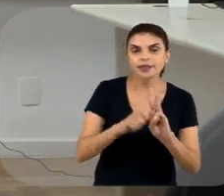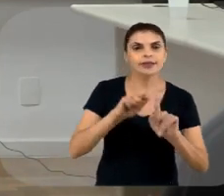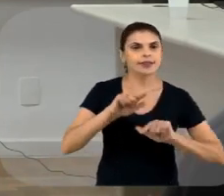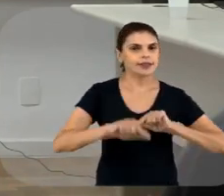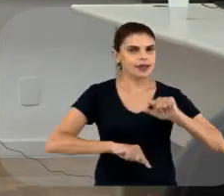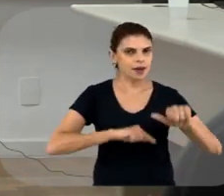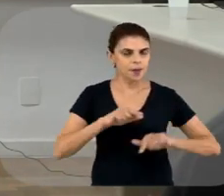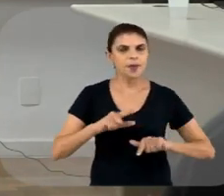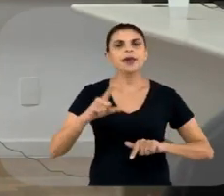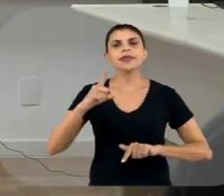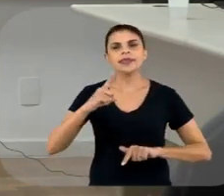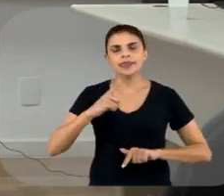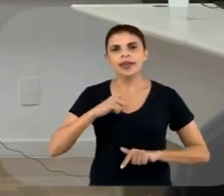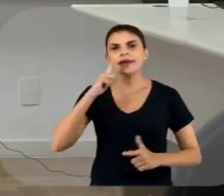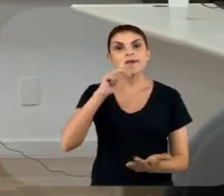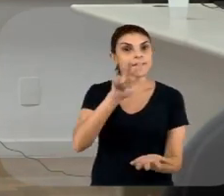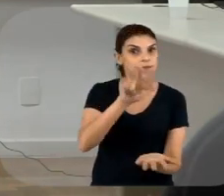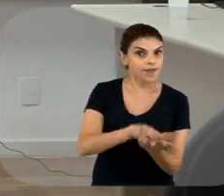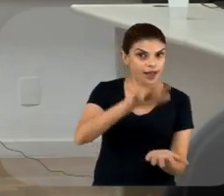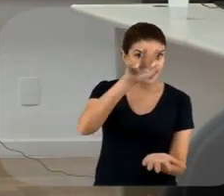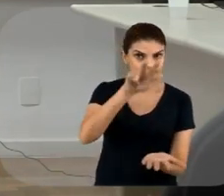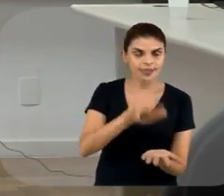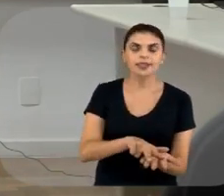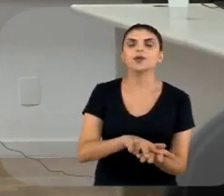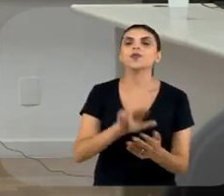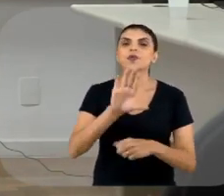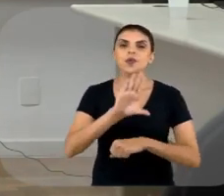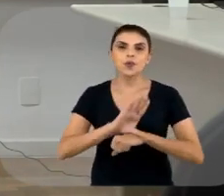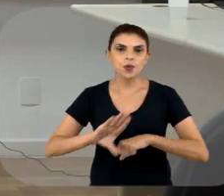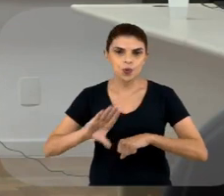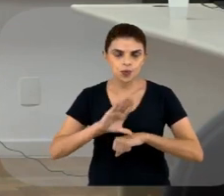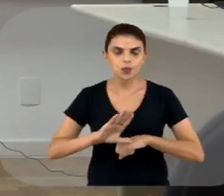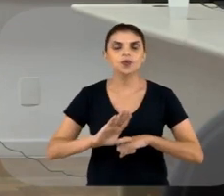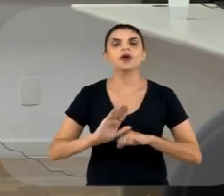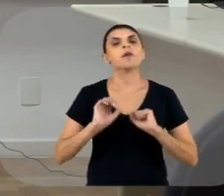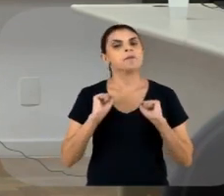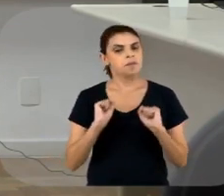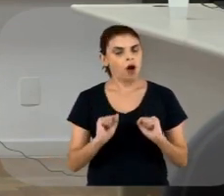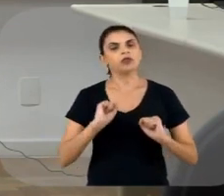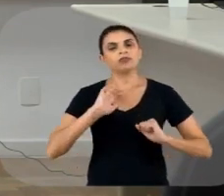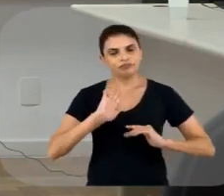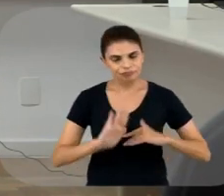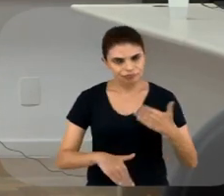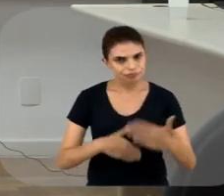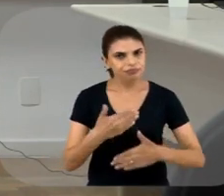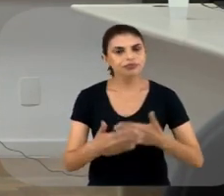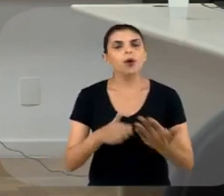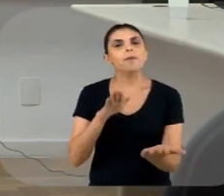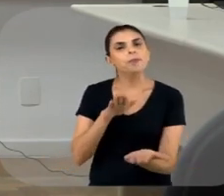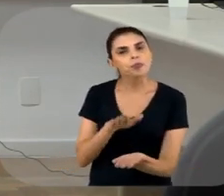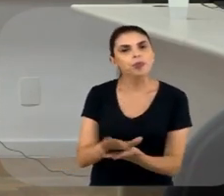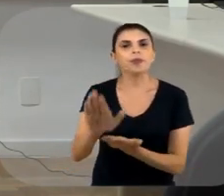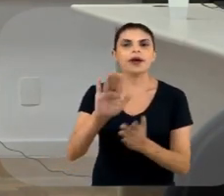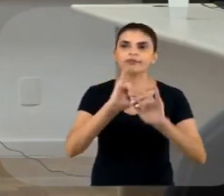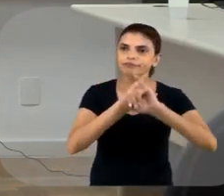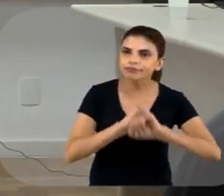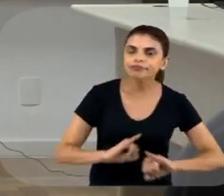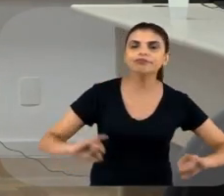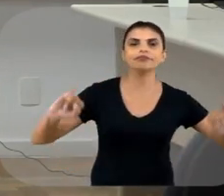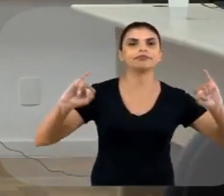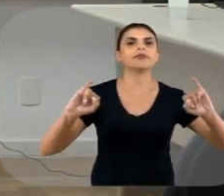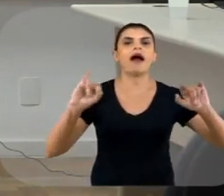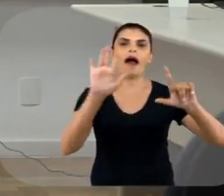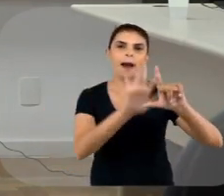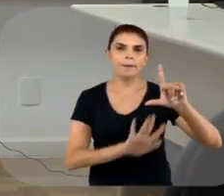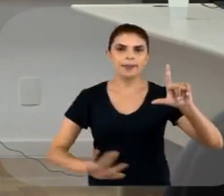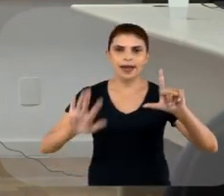trabalho, a gente tem a validação do curso, e aí sim a gente pode publicar esse curso